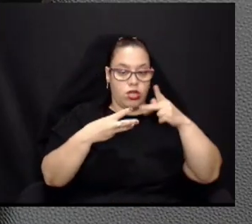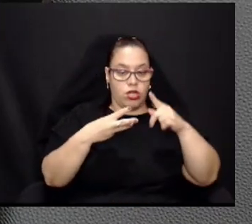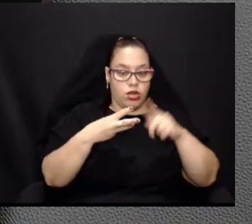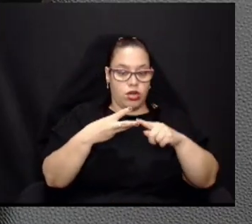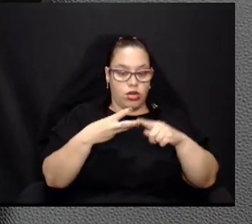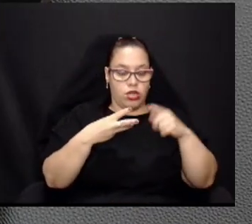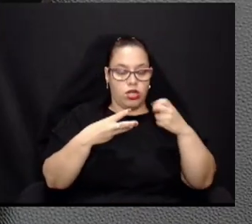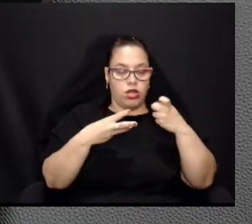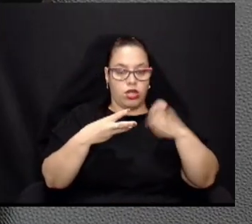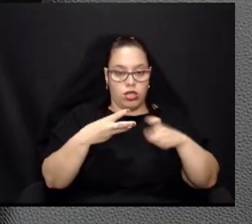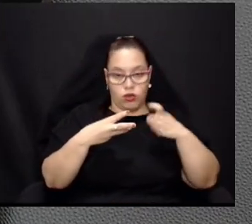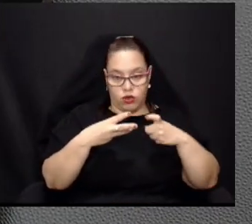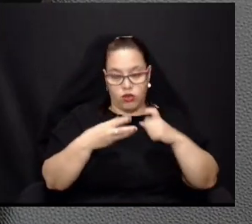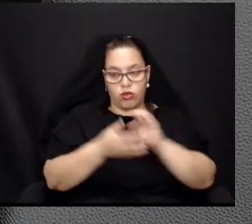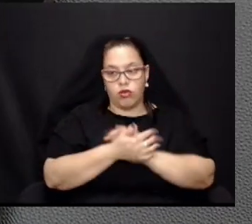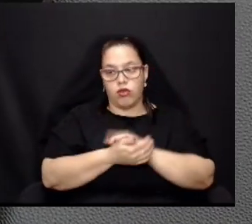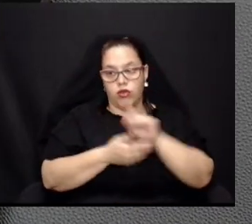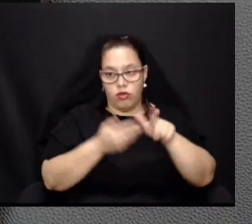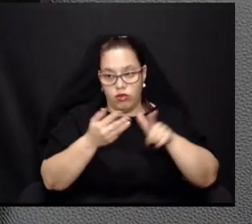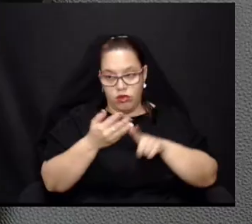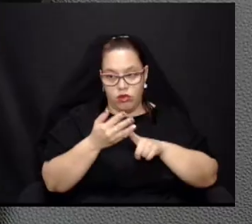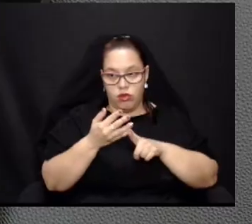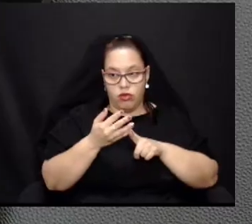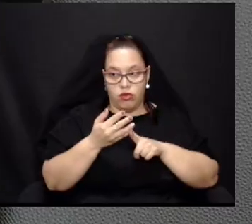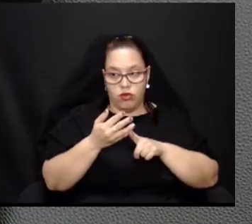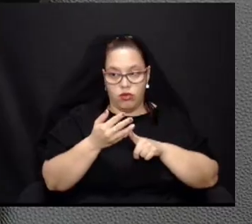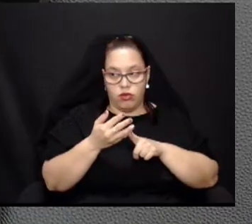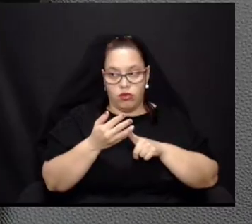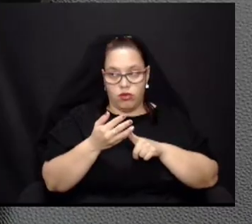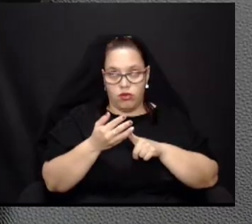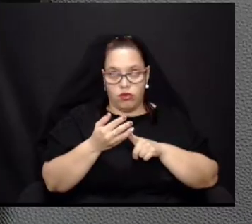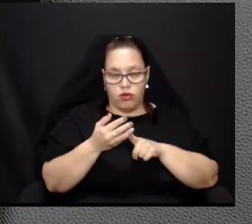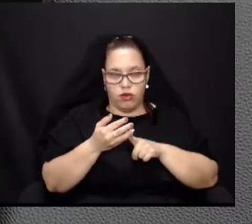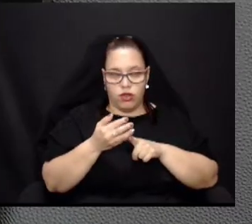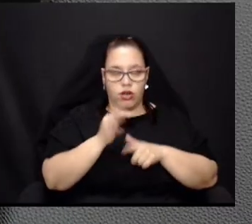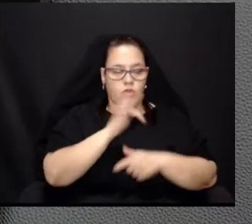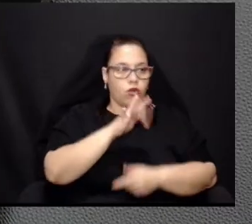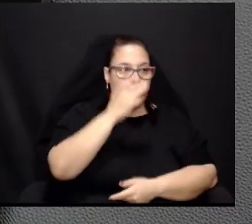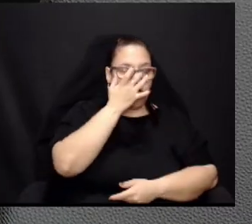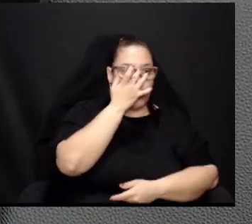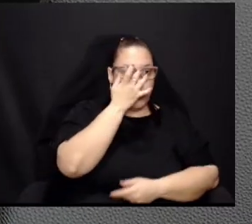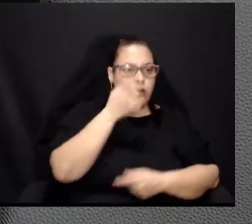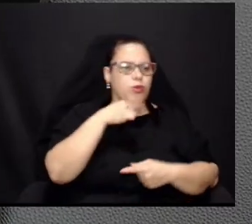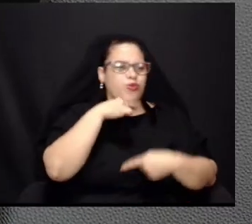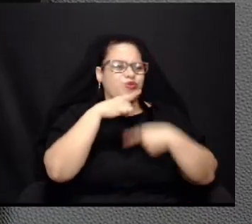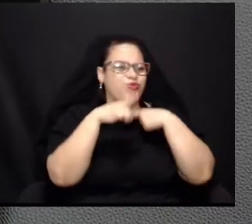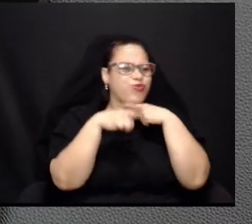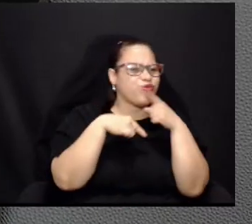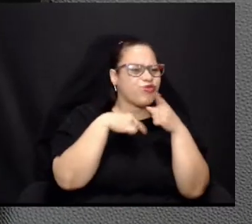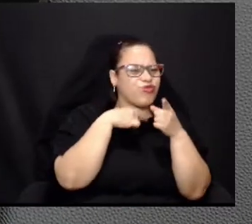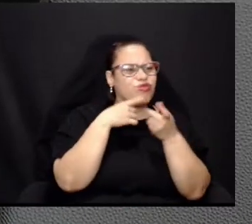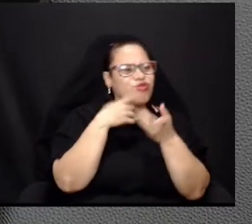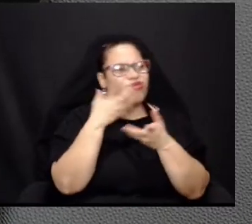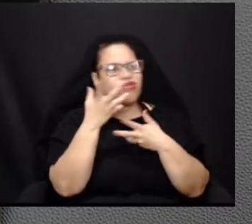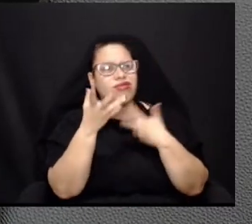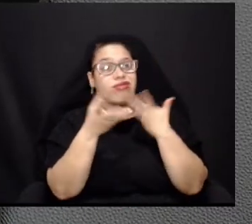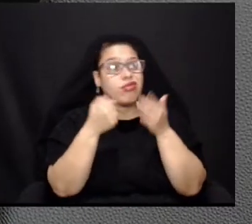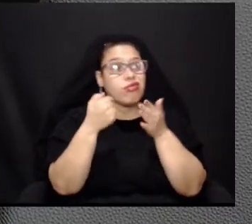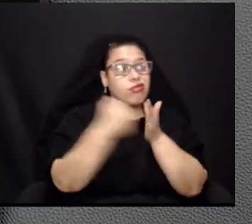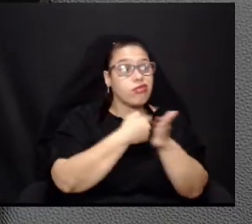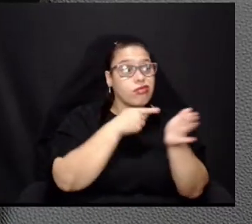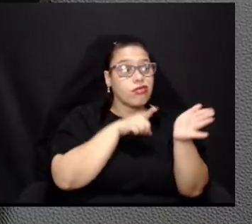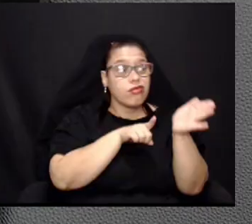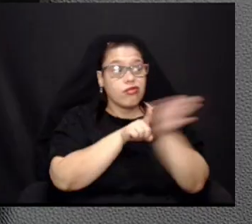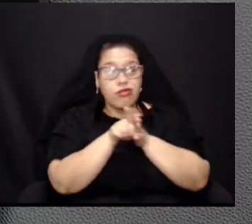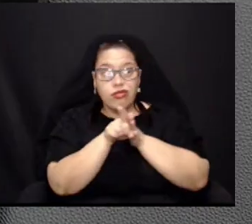trabalhar com esse público também, porque eles já chegam com bastante dúvidas, bastante coisas, né, para perguntar.